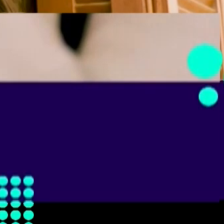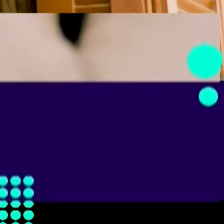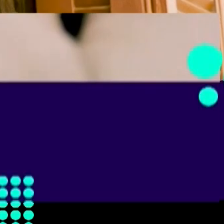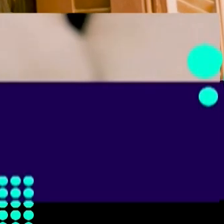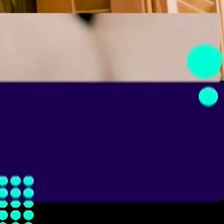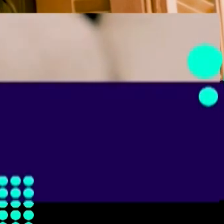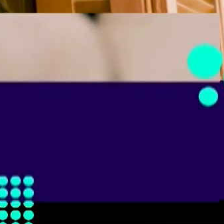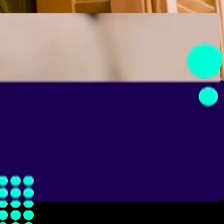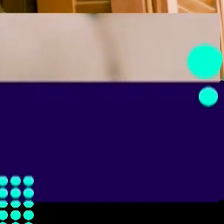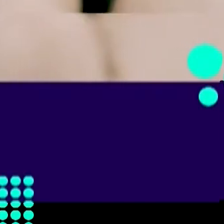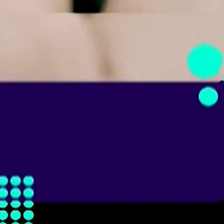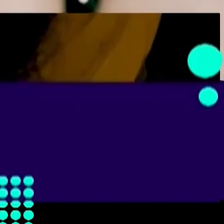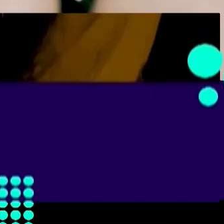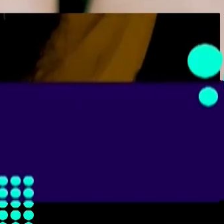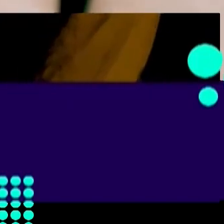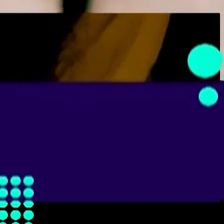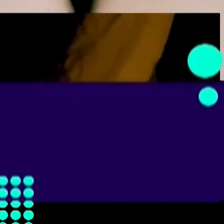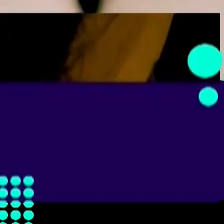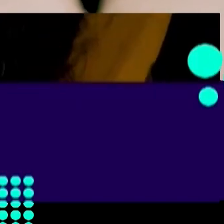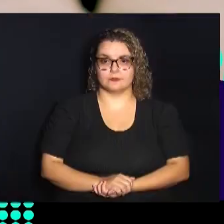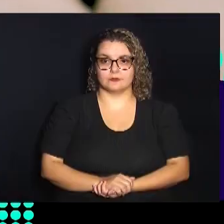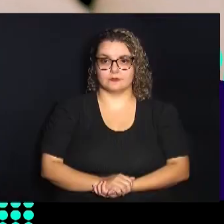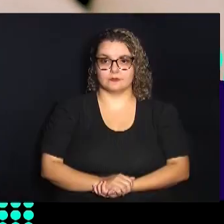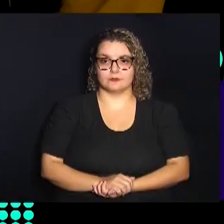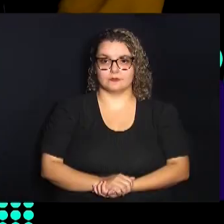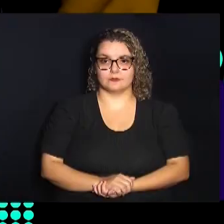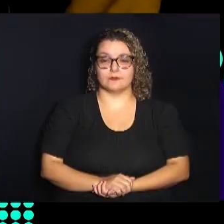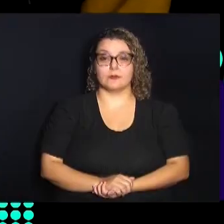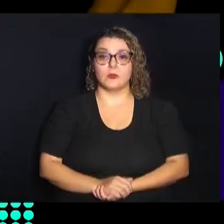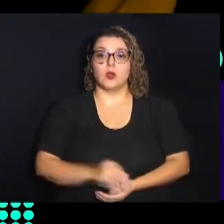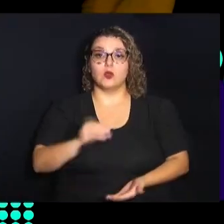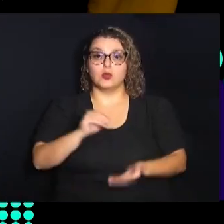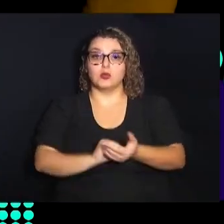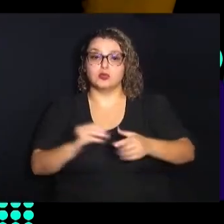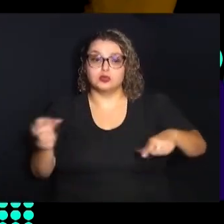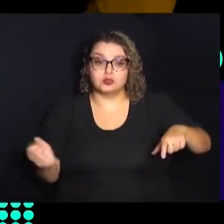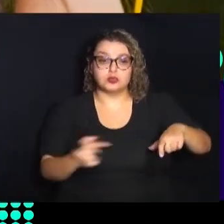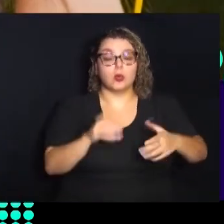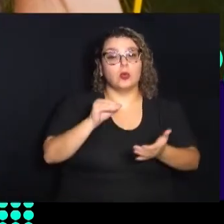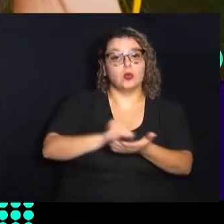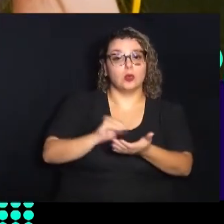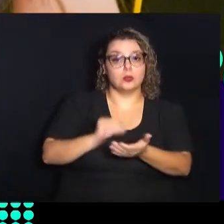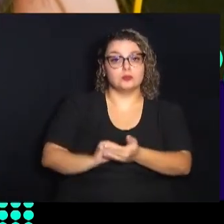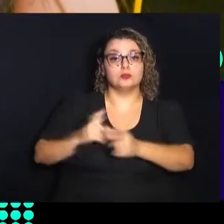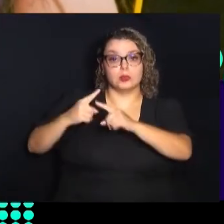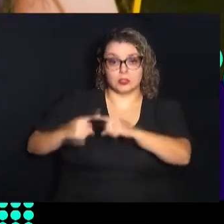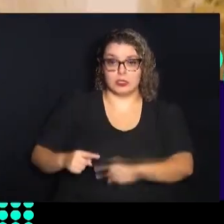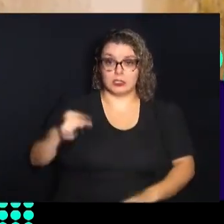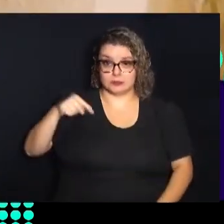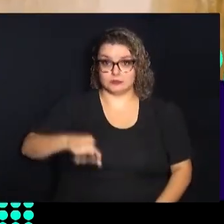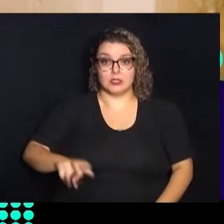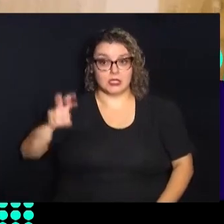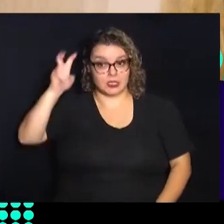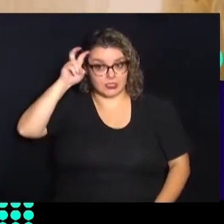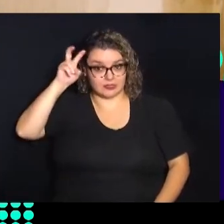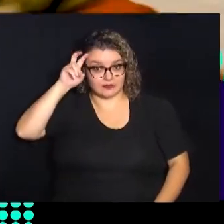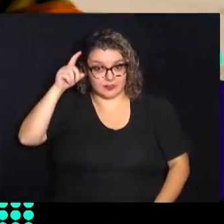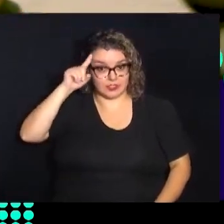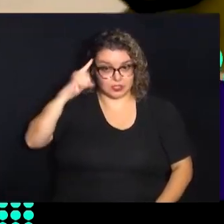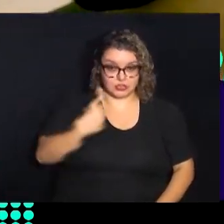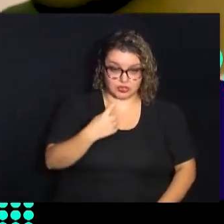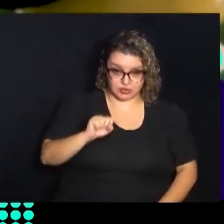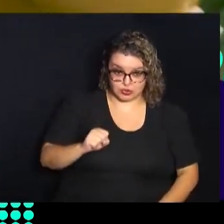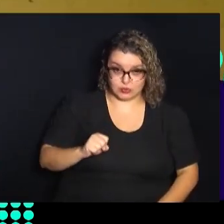O Último Gol, longa-metragem produzido na RMC, tem sua última sessão em Campinas. Quinta-feira,